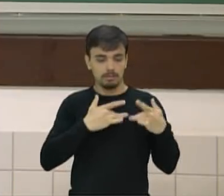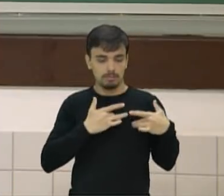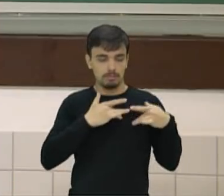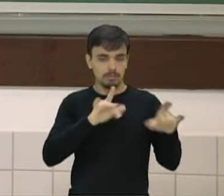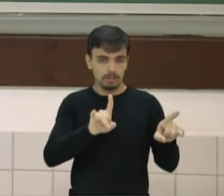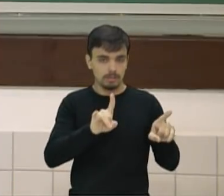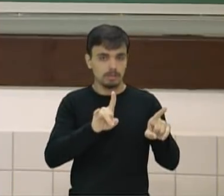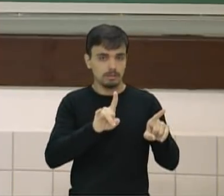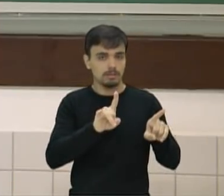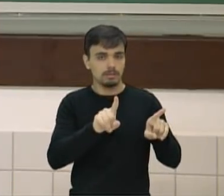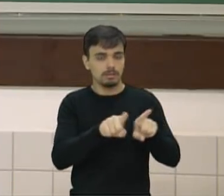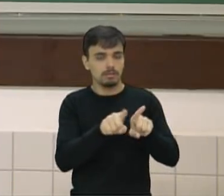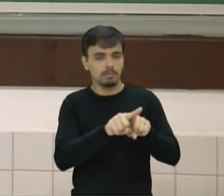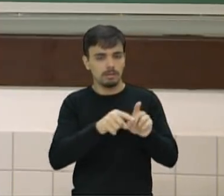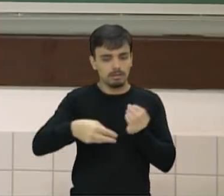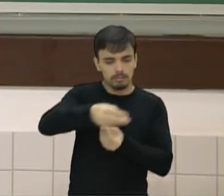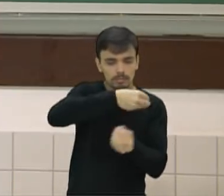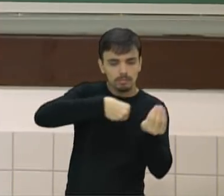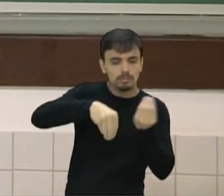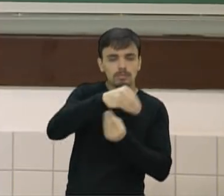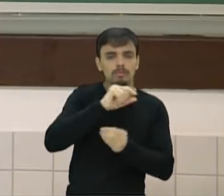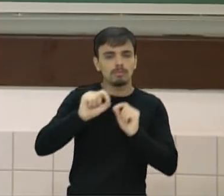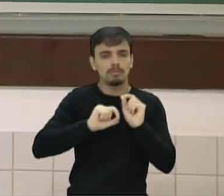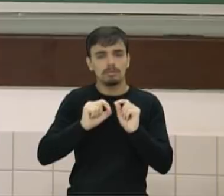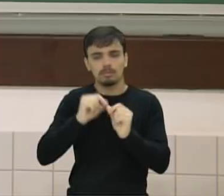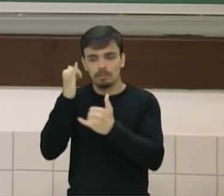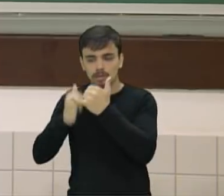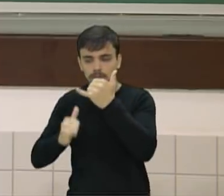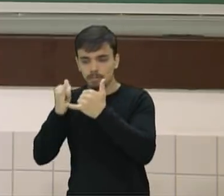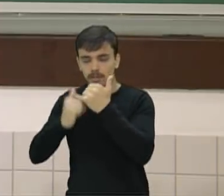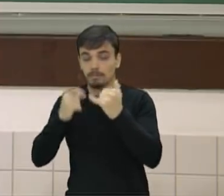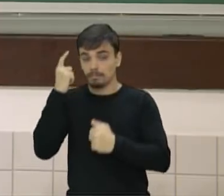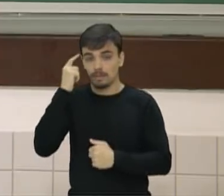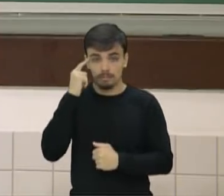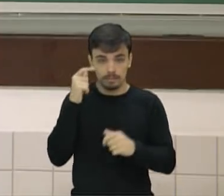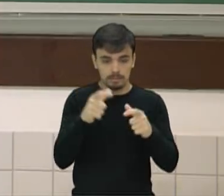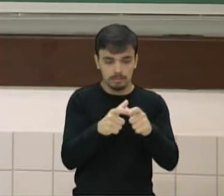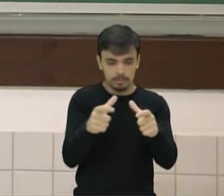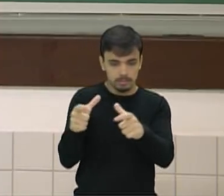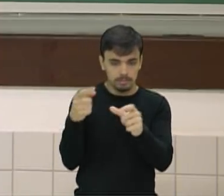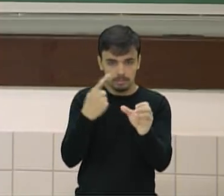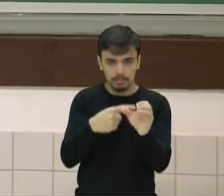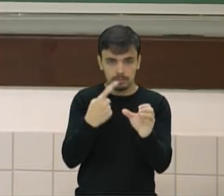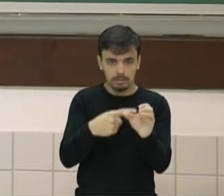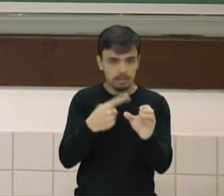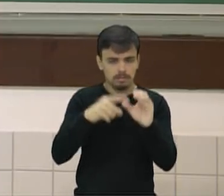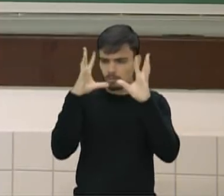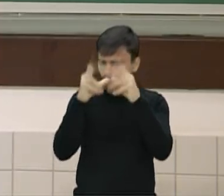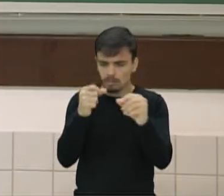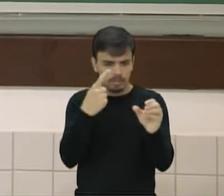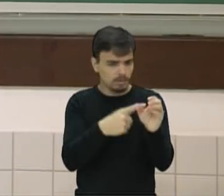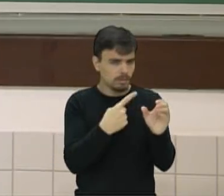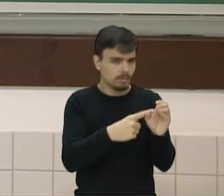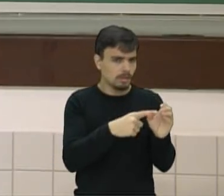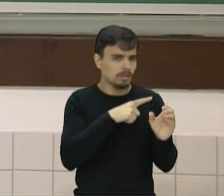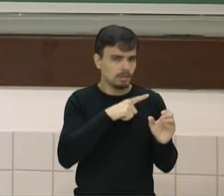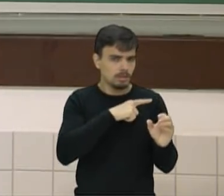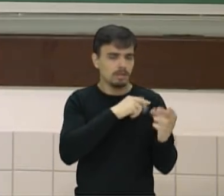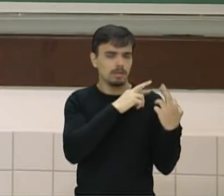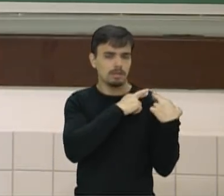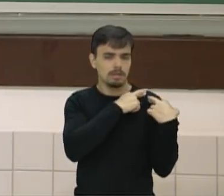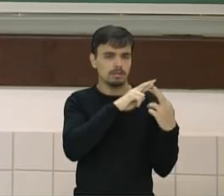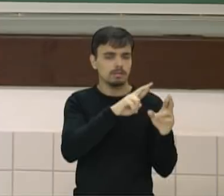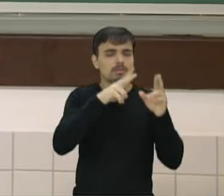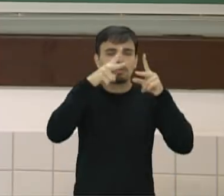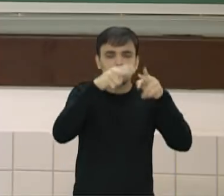as pessoas não é a semelhança. Pensa numa grande cidade, nem todos têm a mesma religião, a mesma tradição, mas